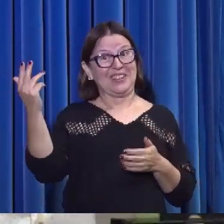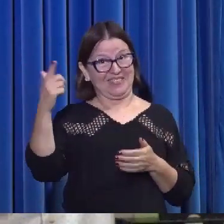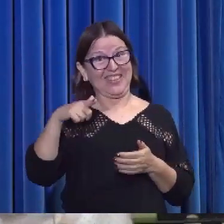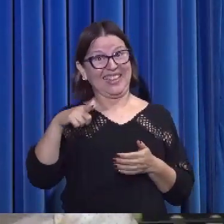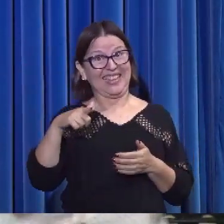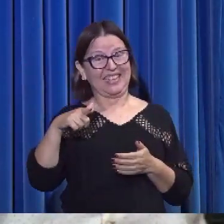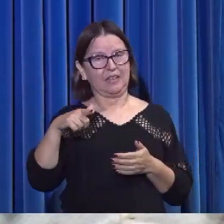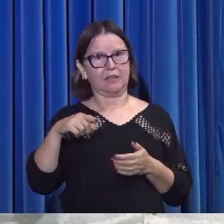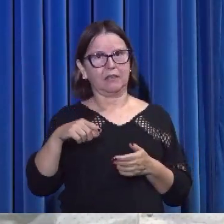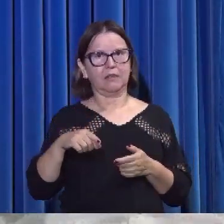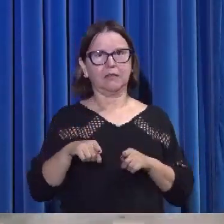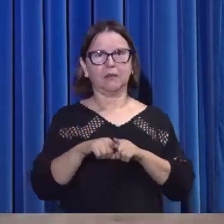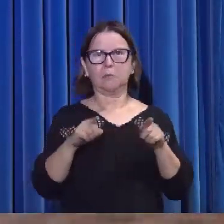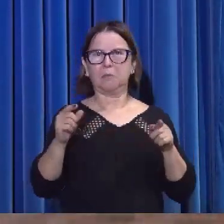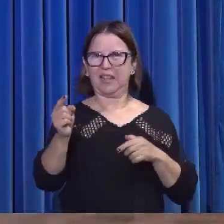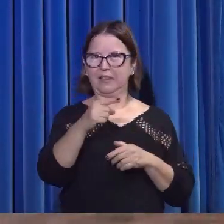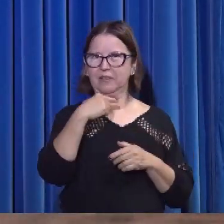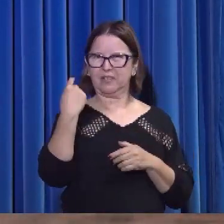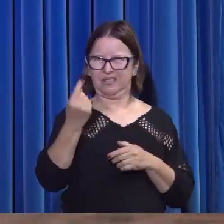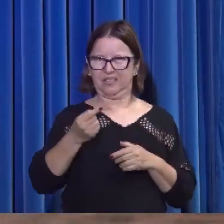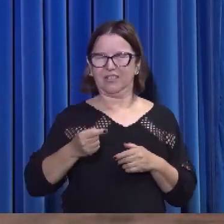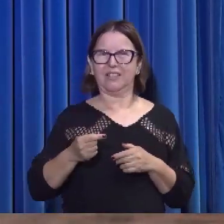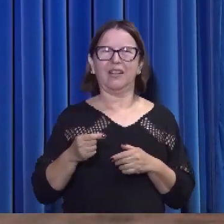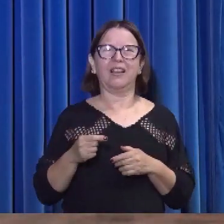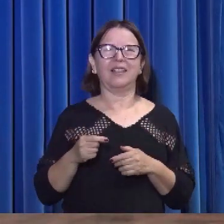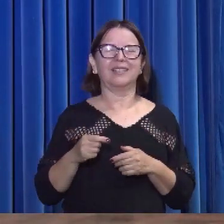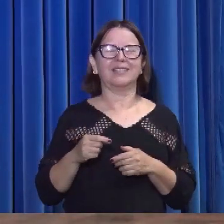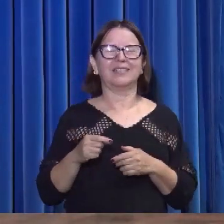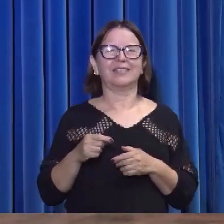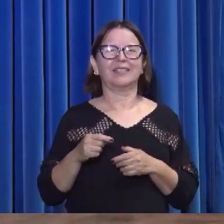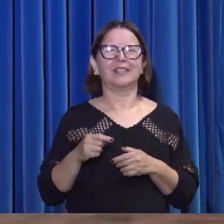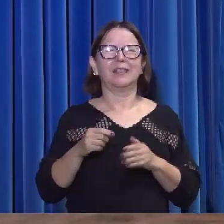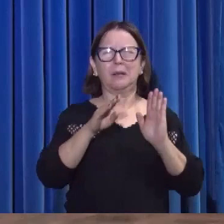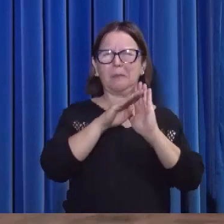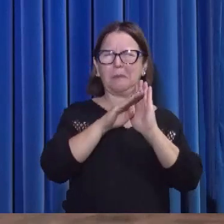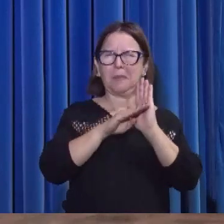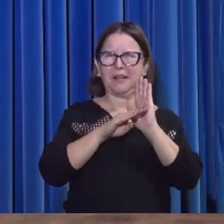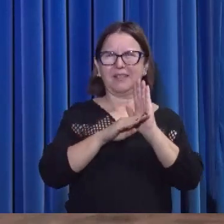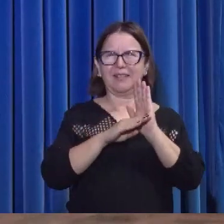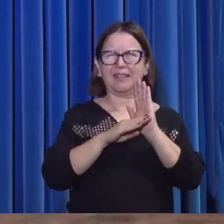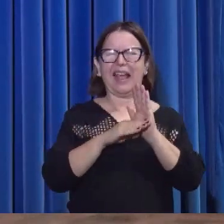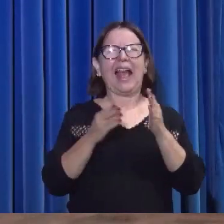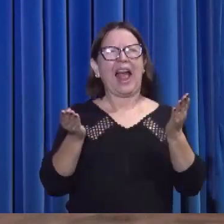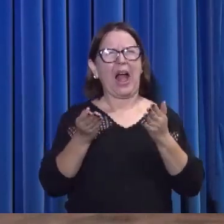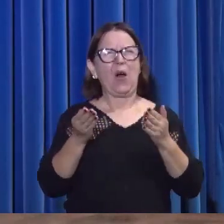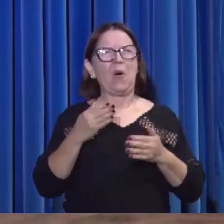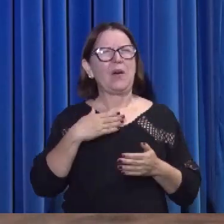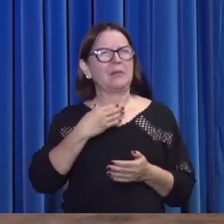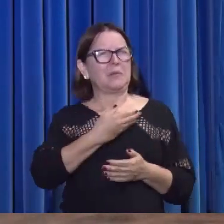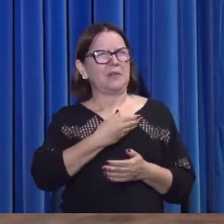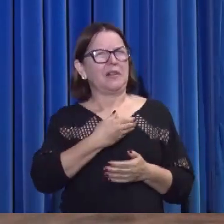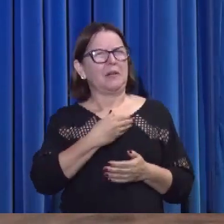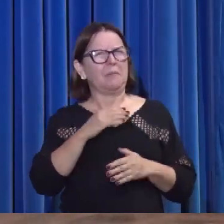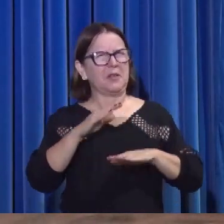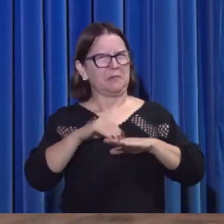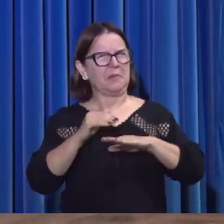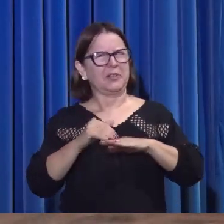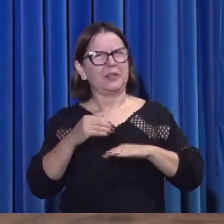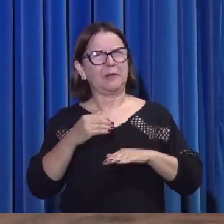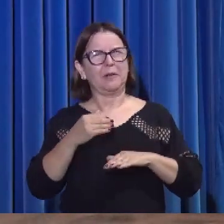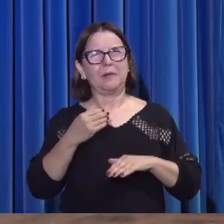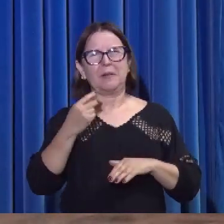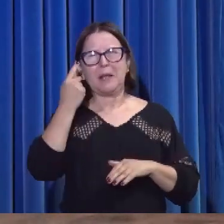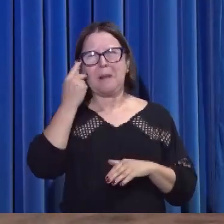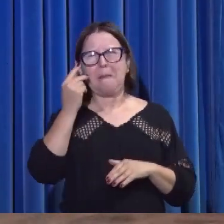plano. Será que é hoje que o Márcio Mizobuti vai me chamar para almoçar na casa dele, um churrasco? E a gente já fica...